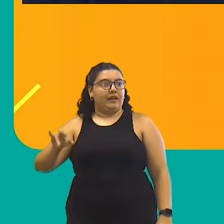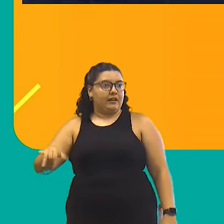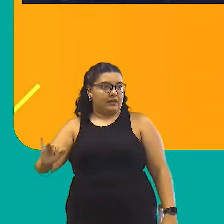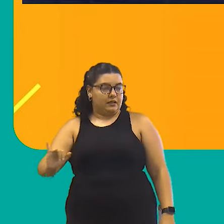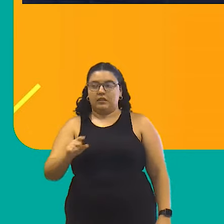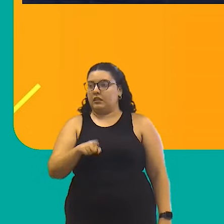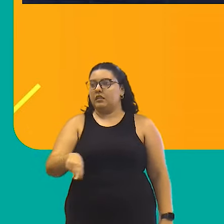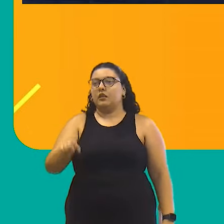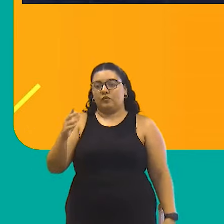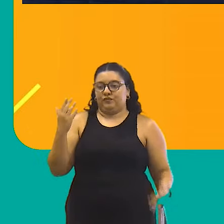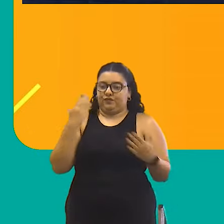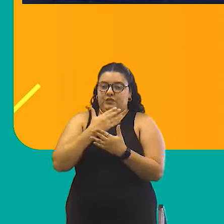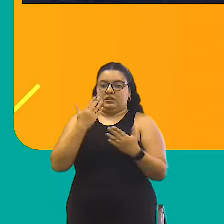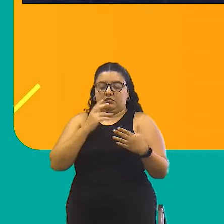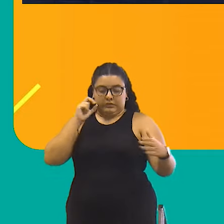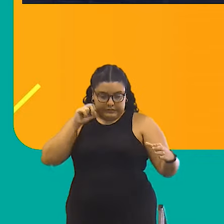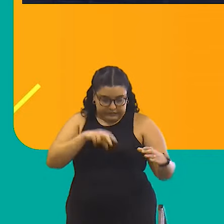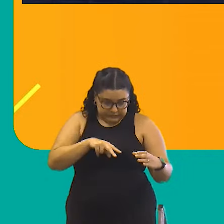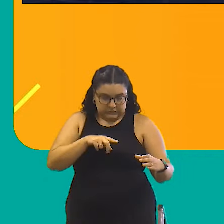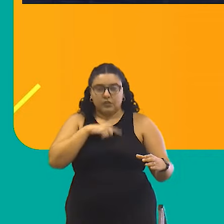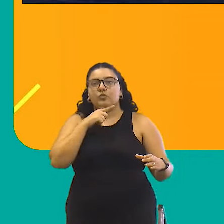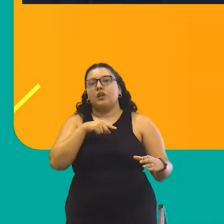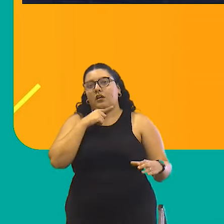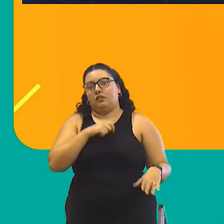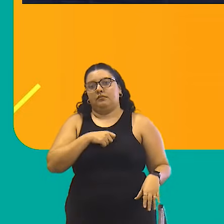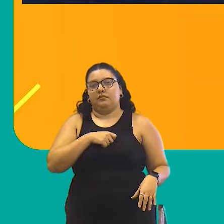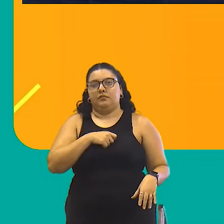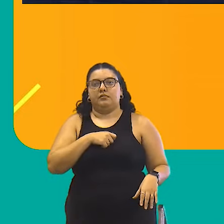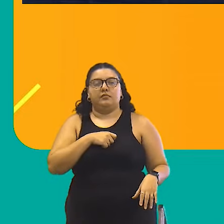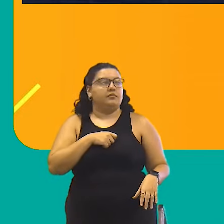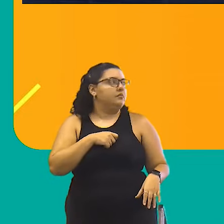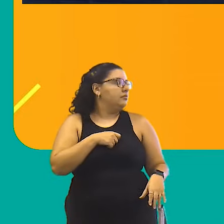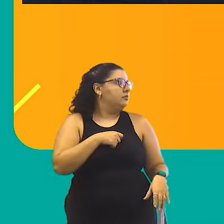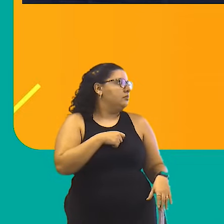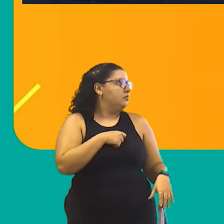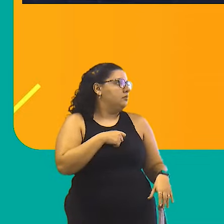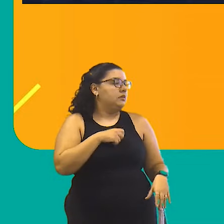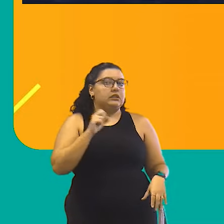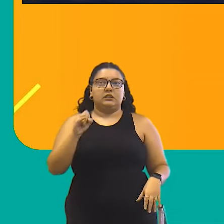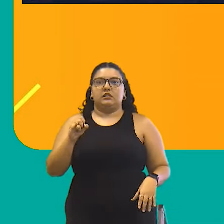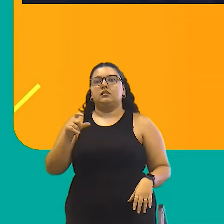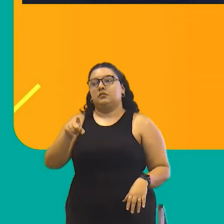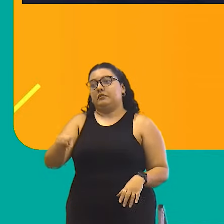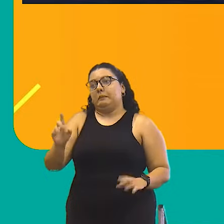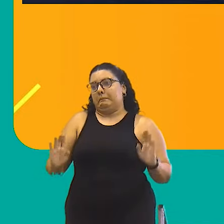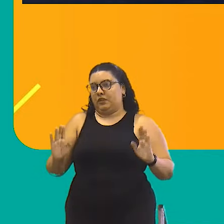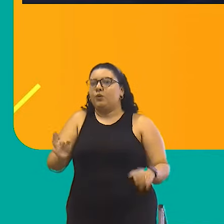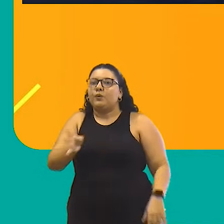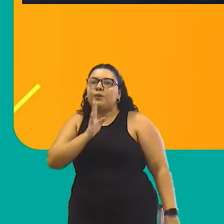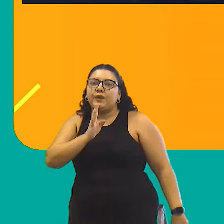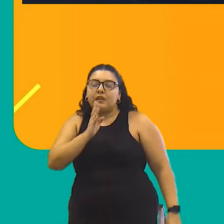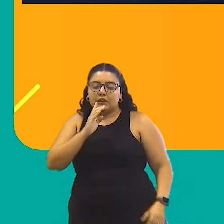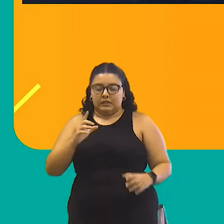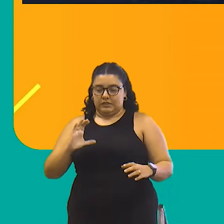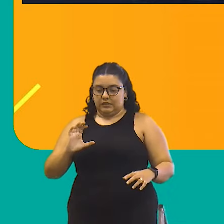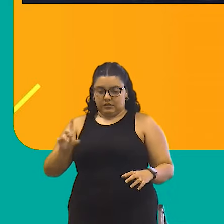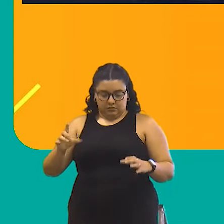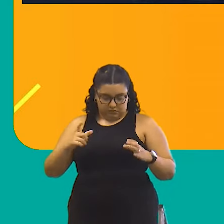não conseguia ver a olho nu. Mas por quê? Se alguém aqui foi dessa época, você pega um CD, você